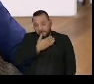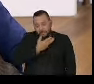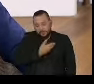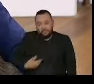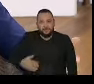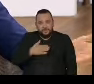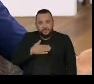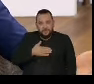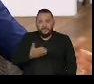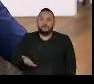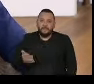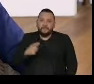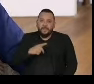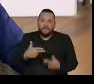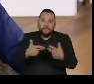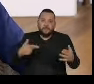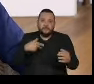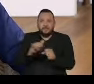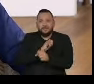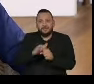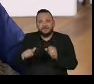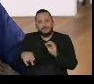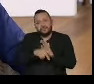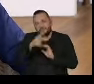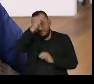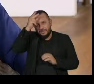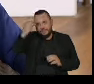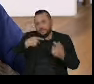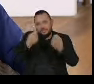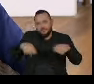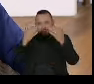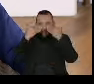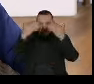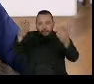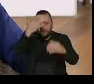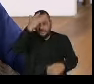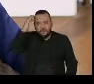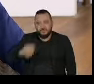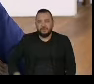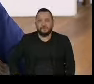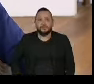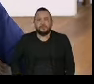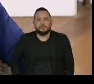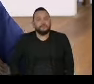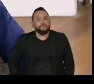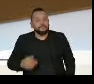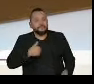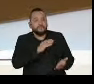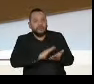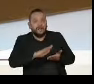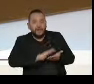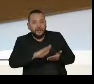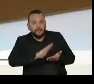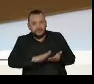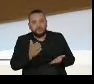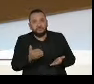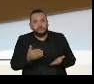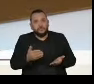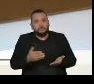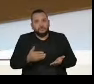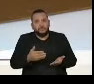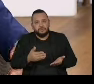muita coisa. Tem coisas que são estratégia da prefeitura que não precisa de abrir para as pessoas. Então, às contas? Oi? As contas